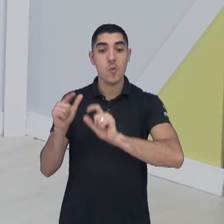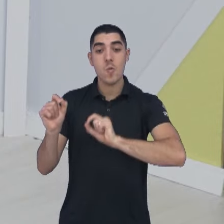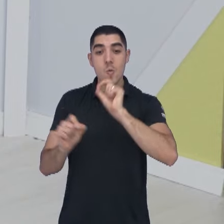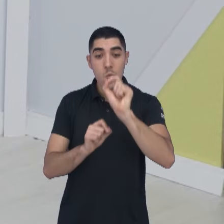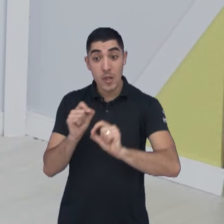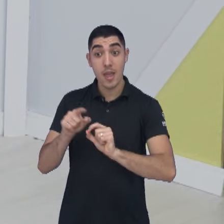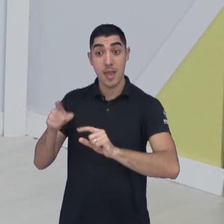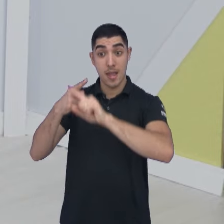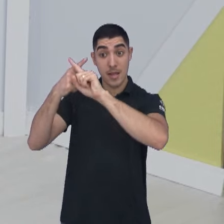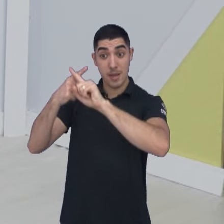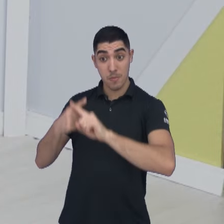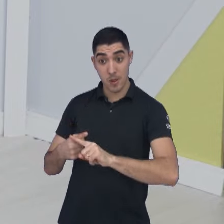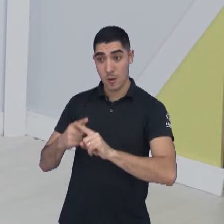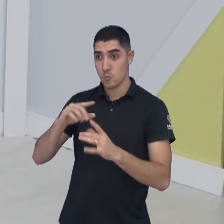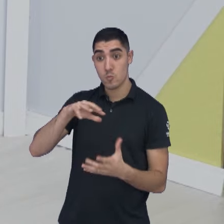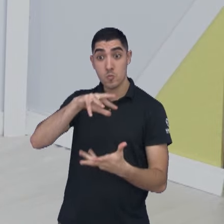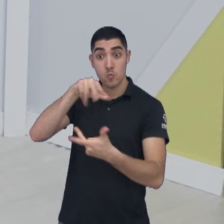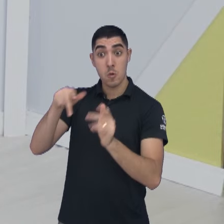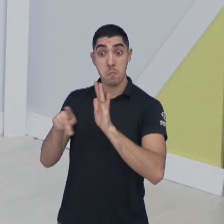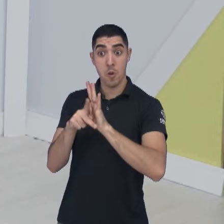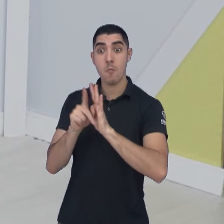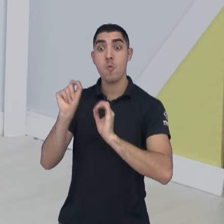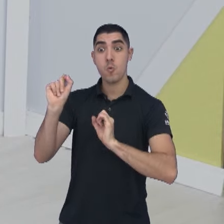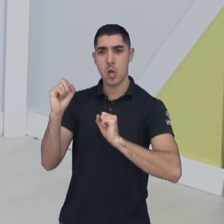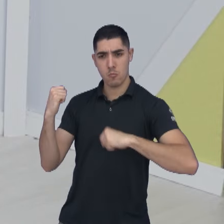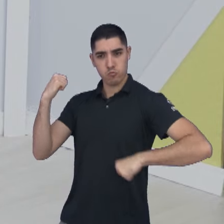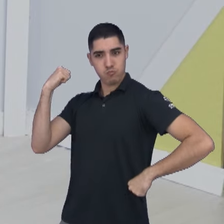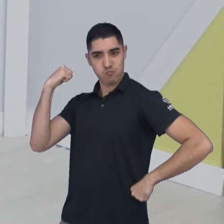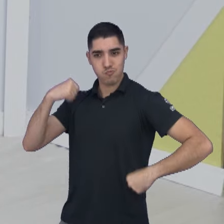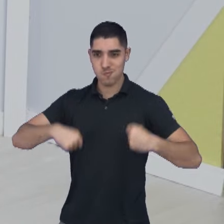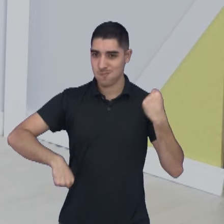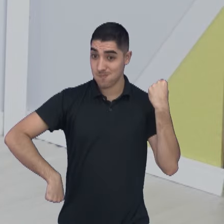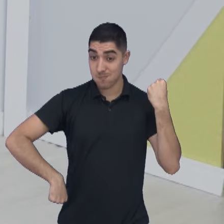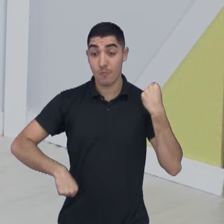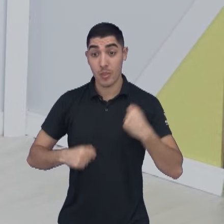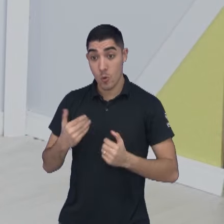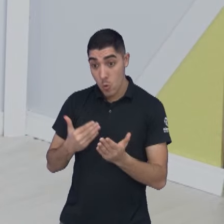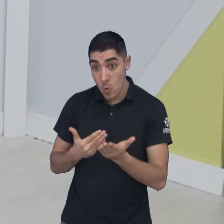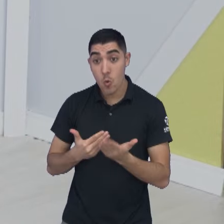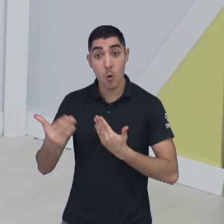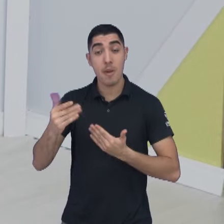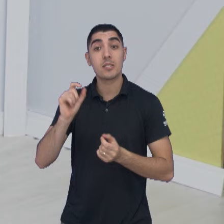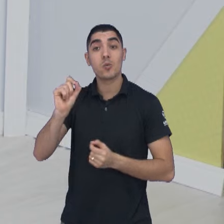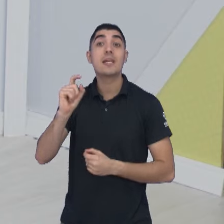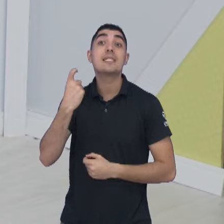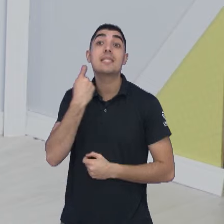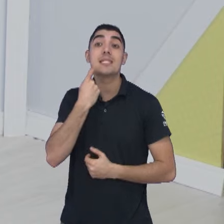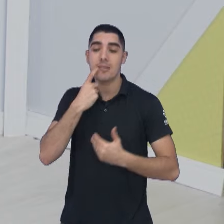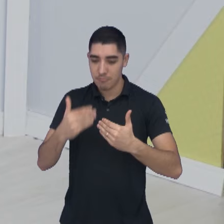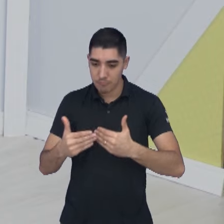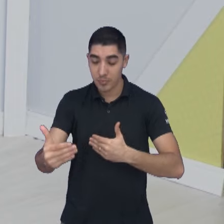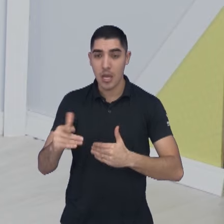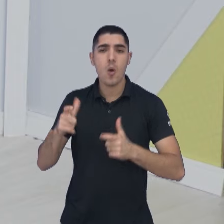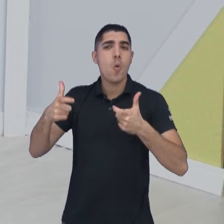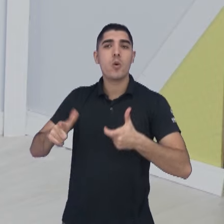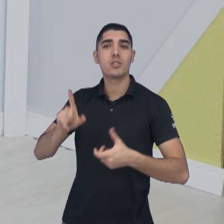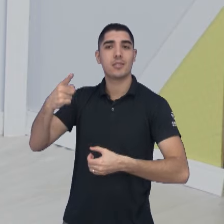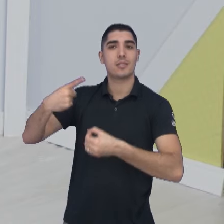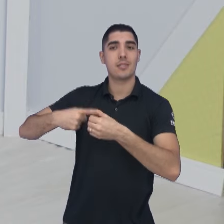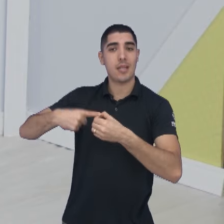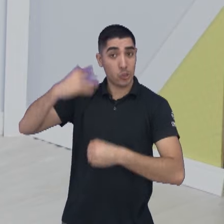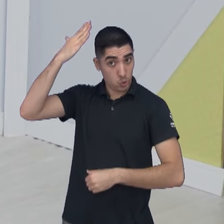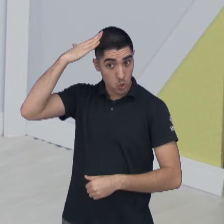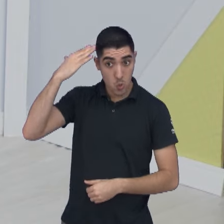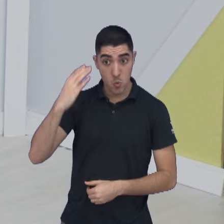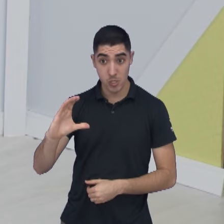do Campeonato Mundial de Fisiculturismo, que vai acontecer a partir desta próxima sexta-feira em Curitiba. O Mundial WFF,